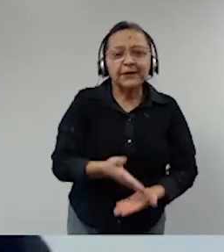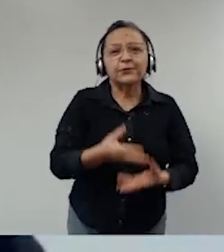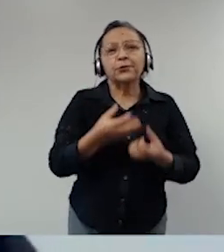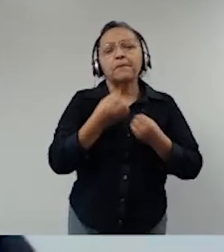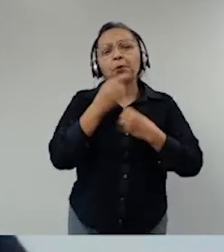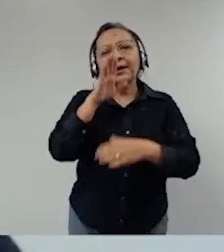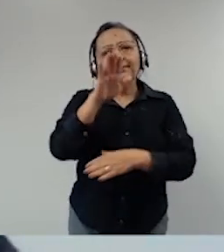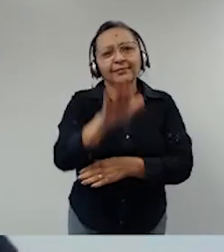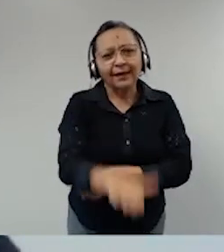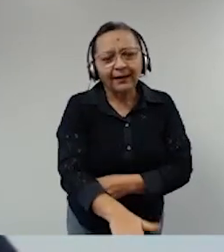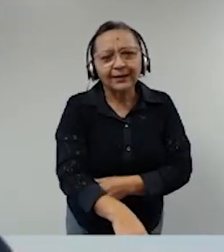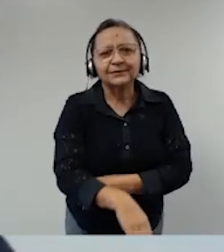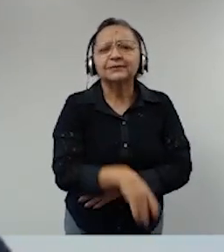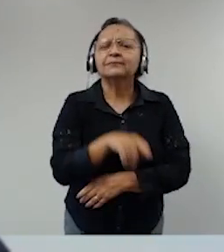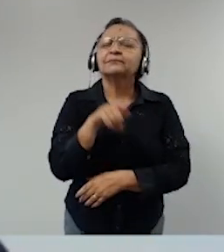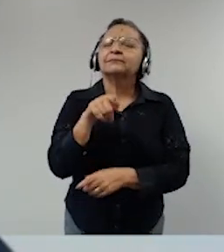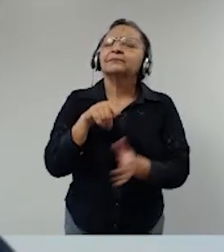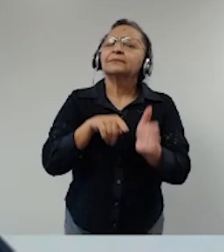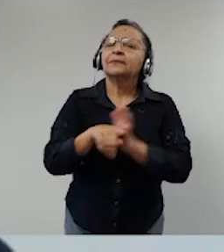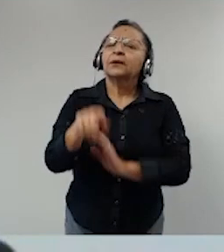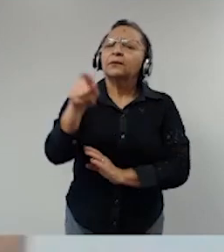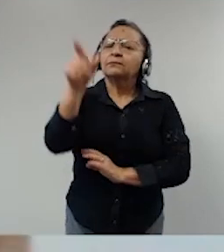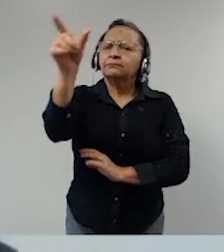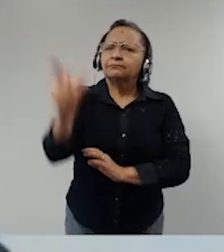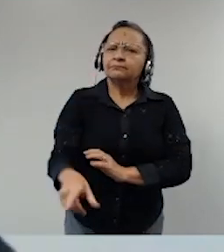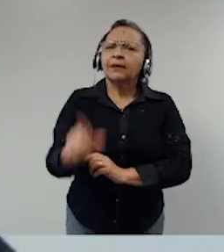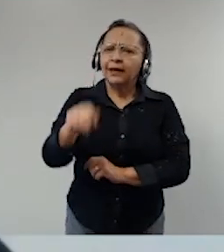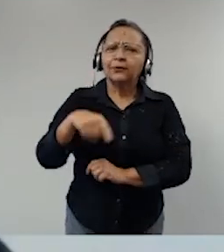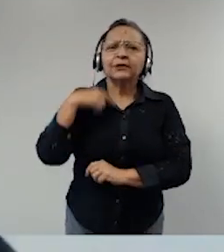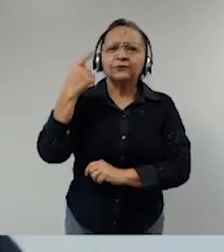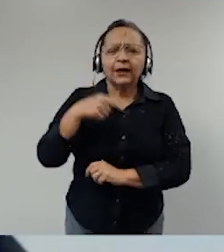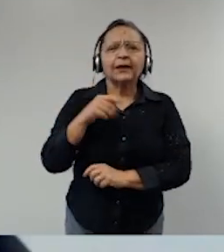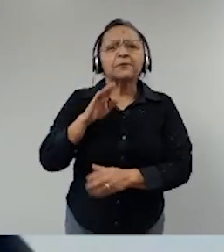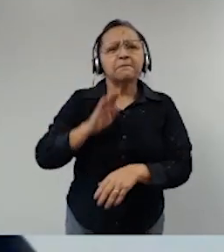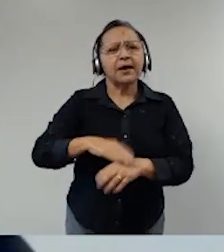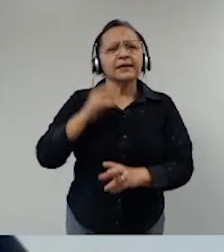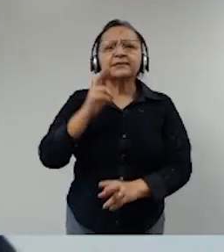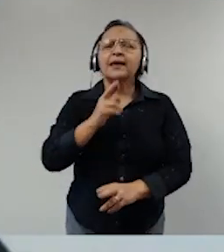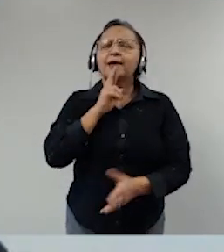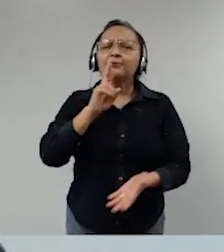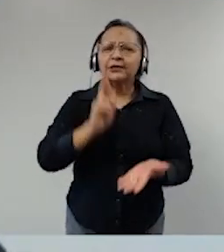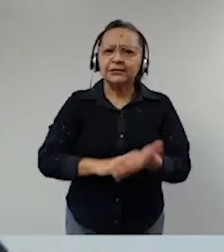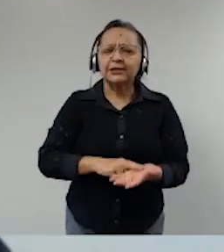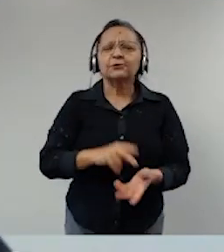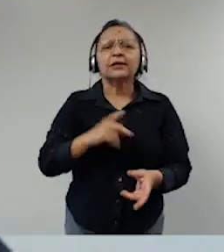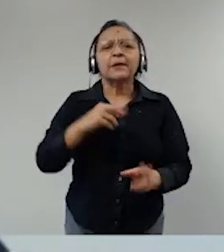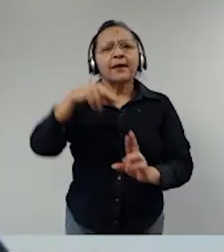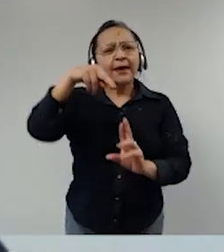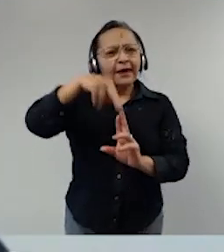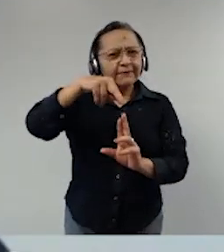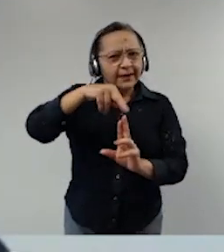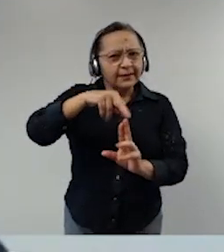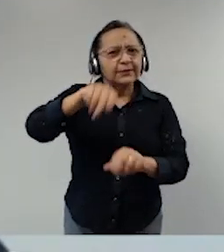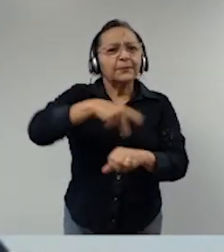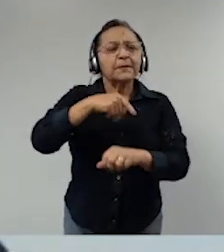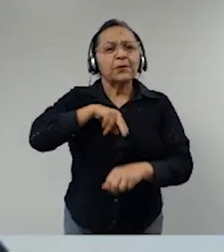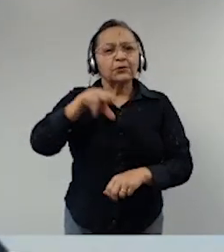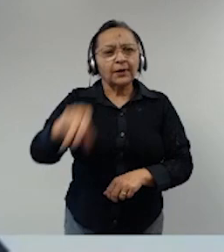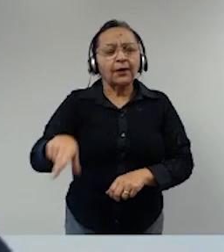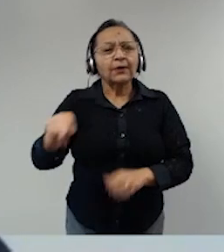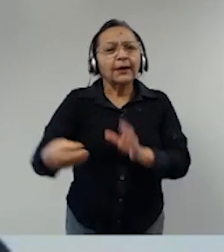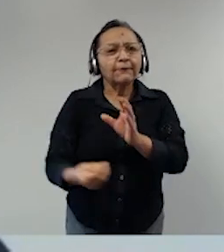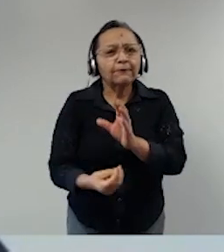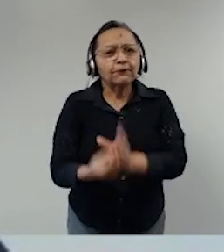muito boa tarde. O senhor é um dos advogados mais reconhecidos de Portugal, sendo fundador de uma das